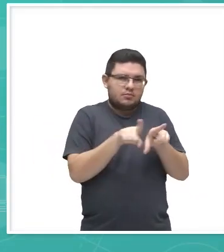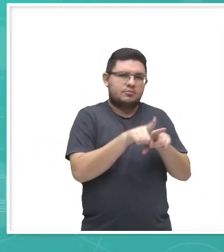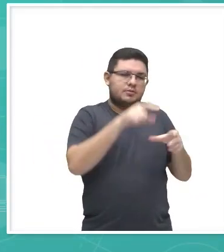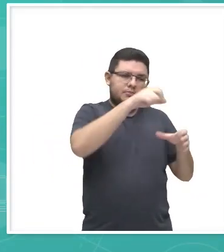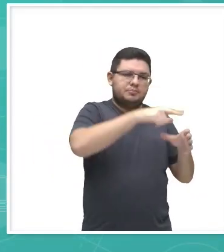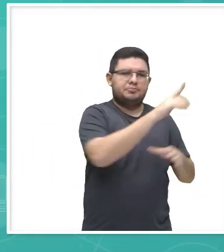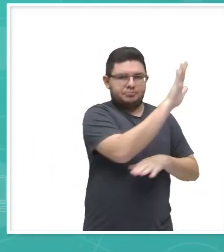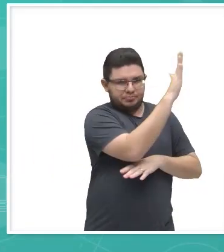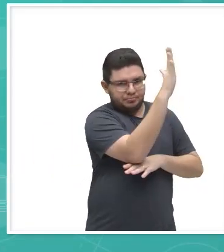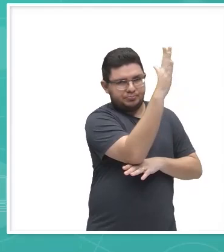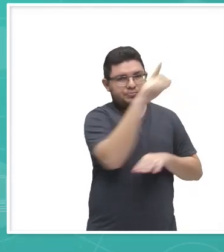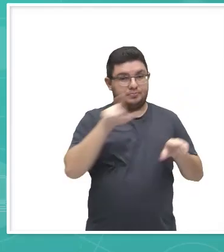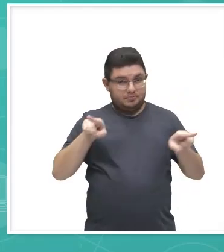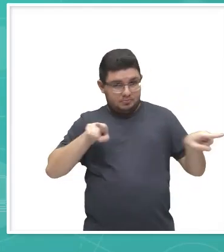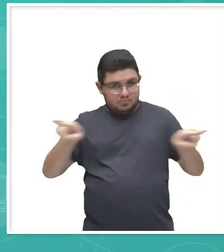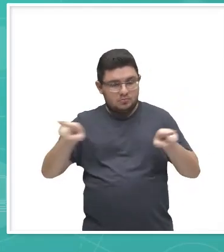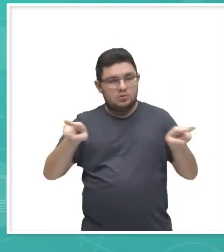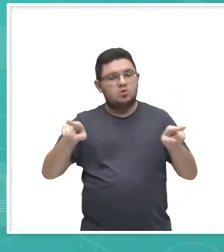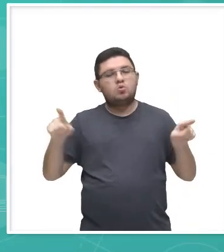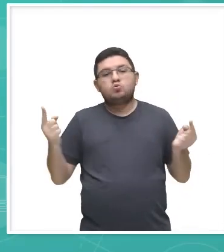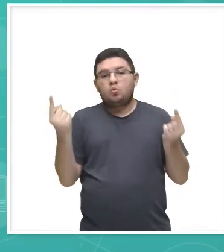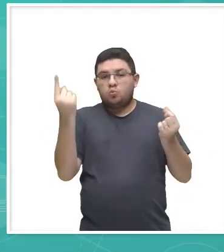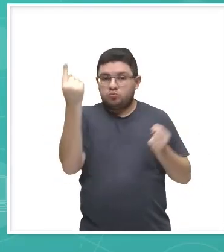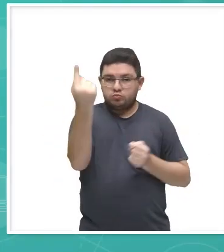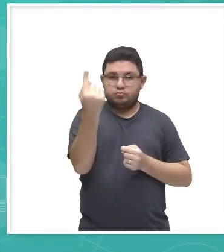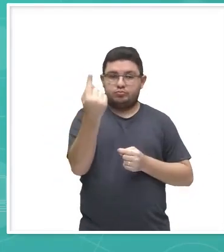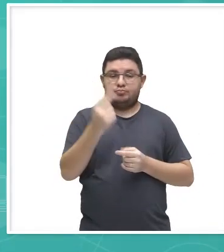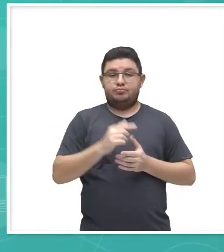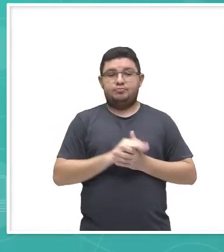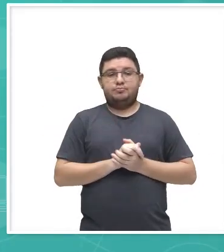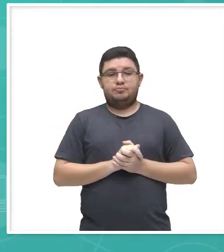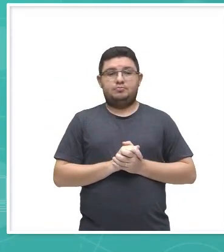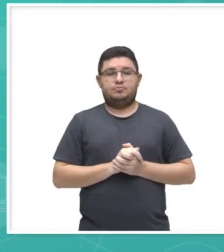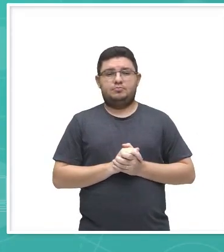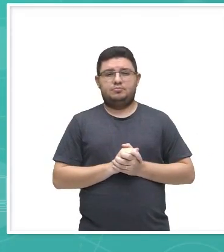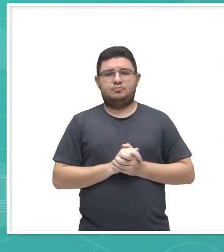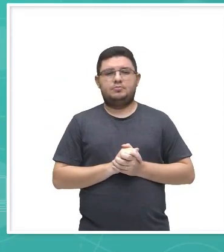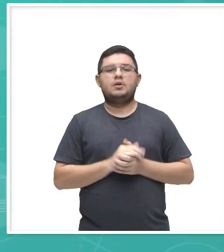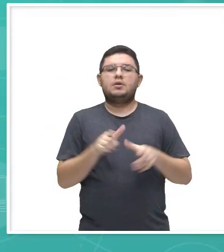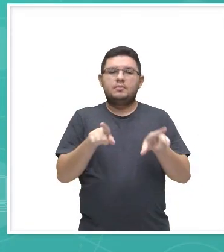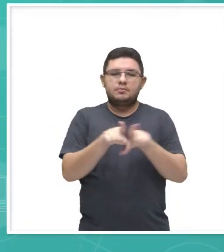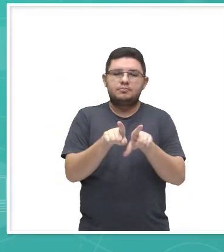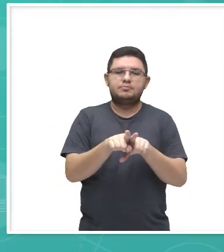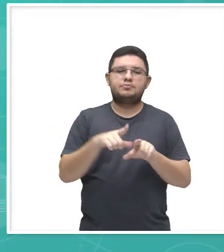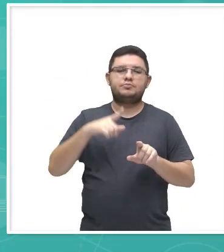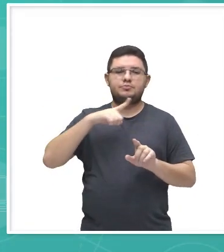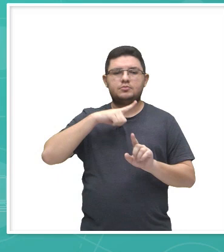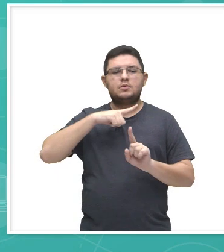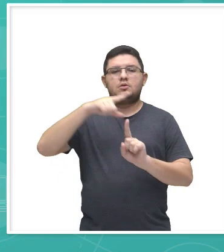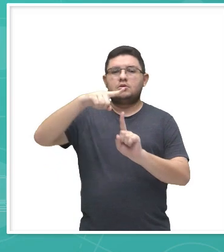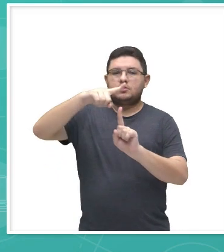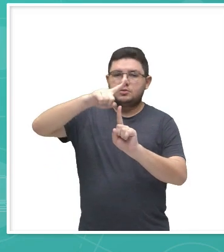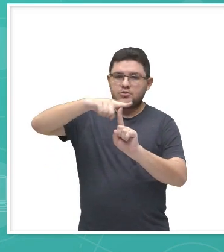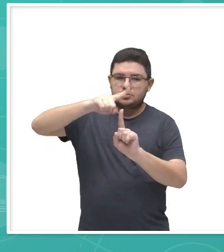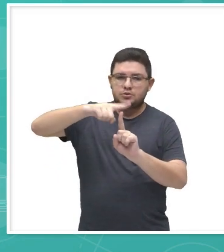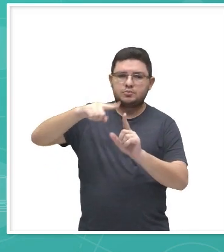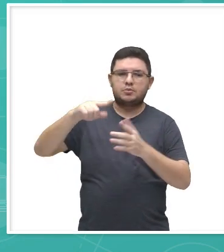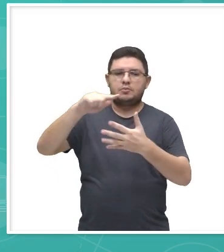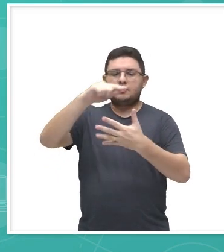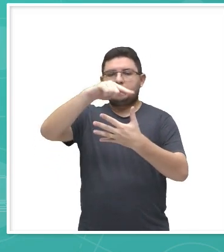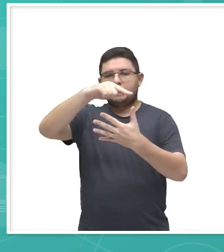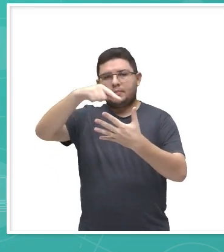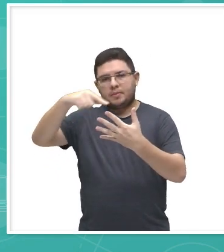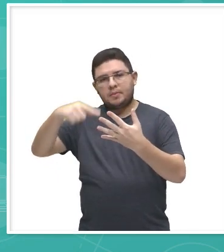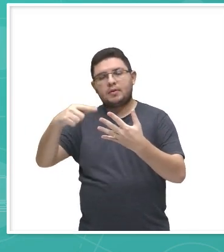da agropecuária. Aí nós temos também os tipos de agricultura, né? São vários tipos aí. Quando a gente fala